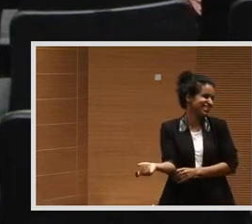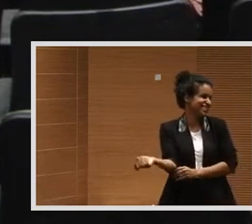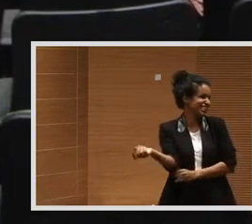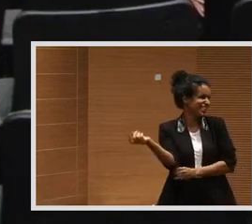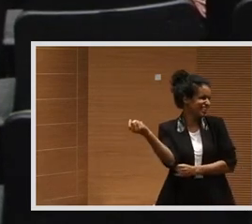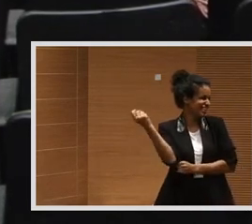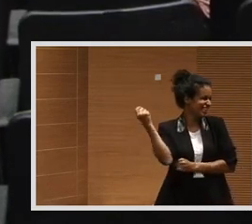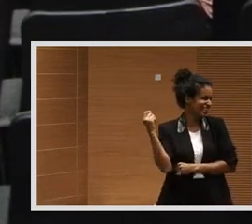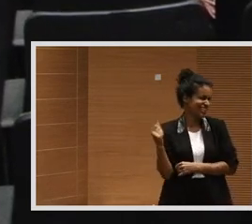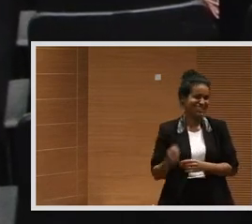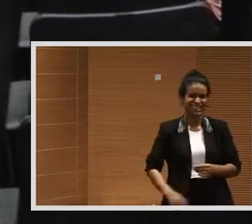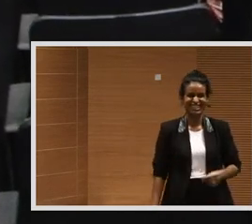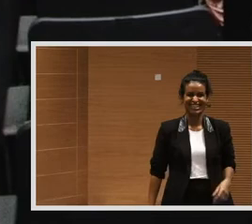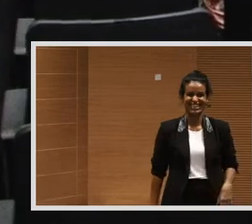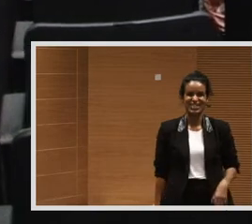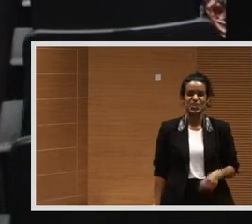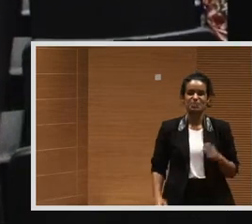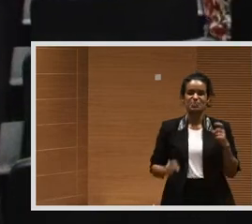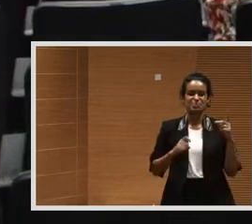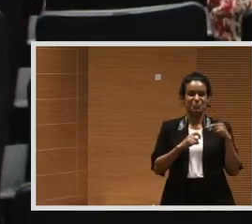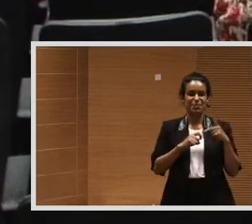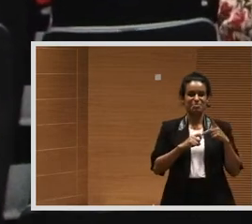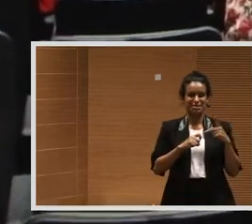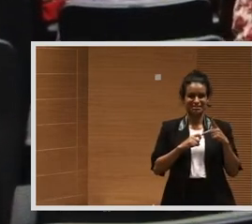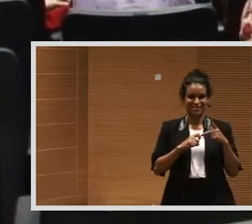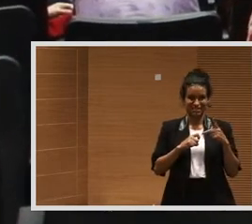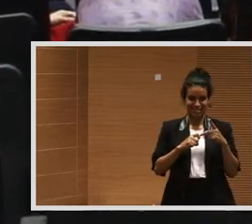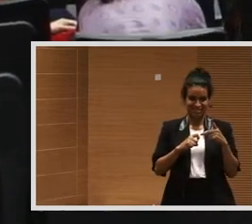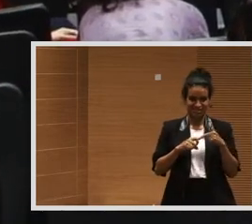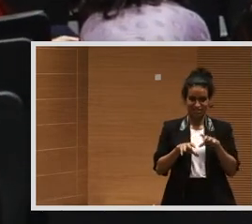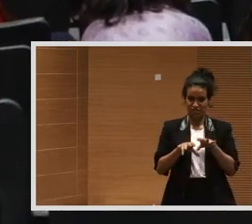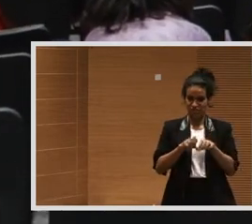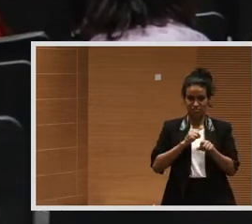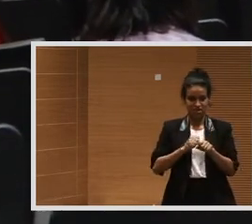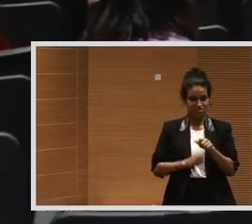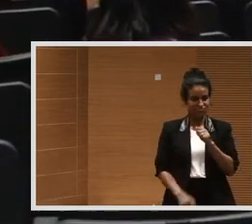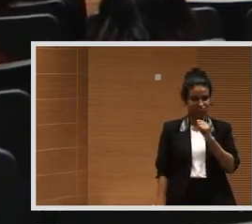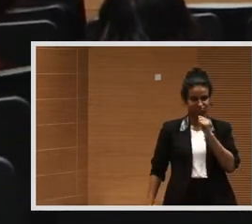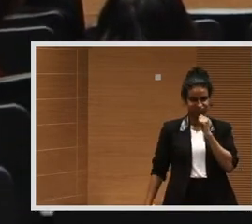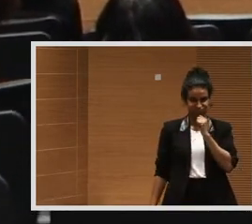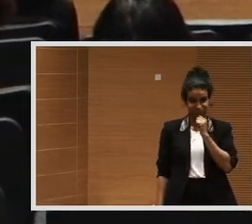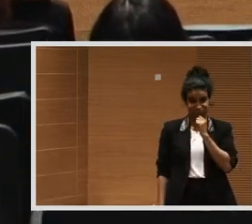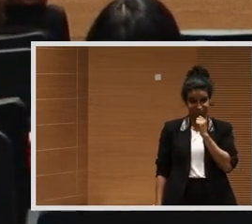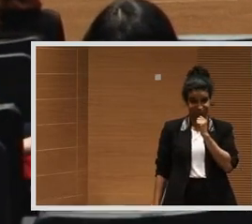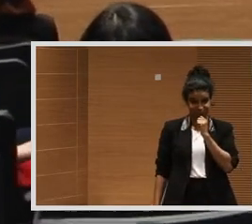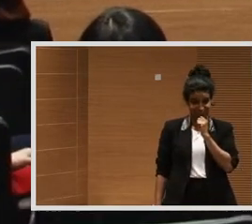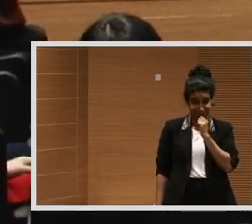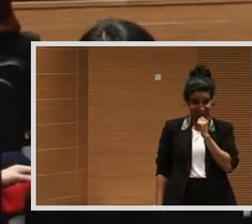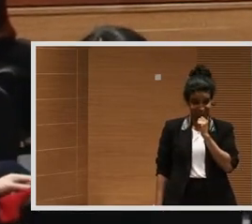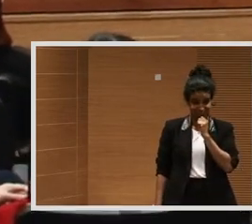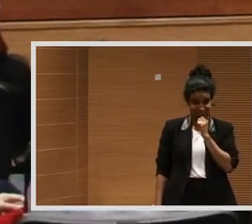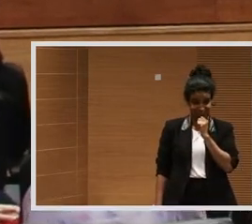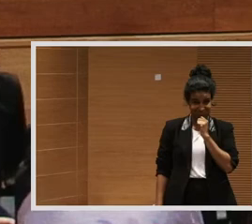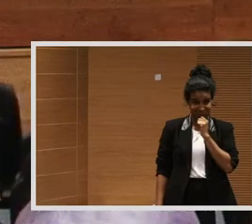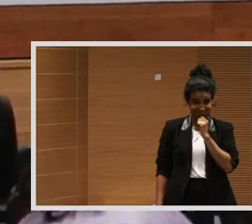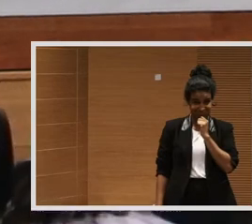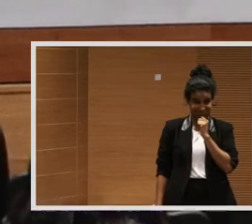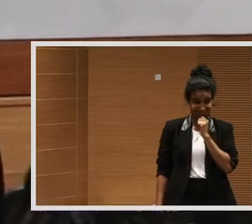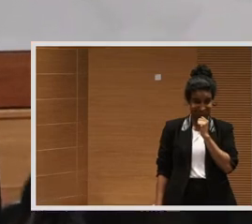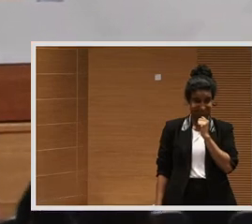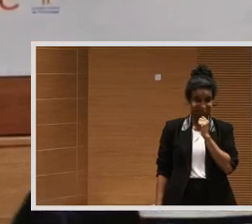Olha, eu sou pediatra, sem formação. Eu tive, na